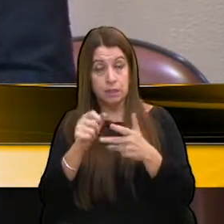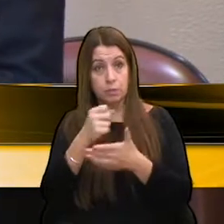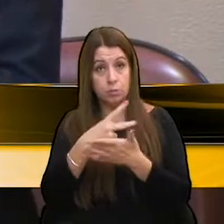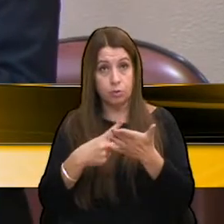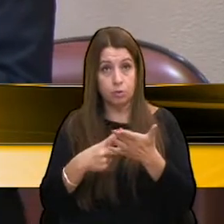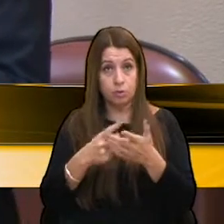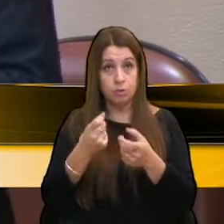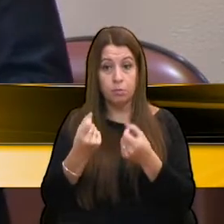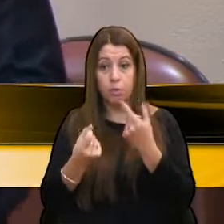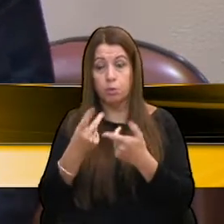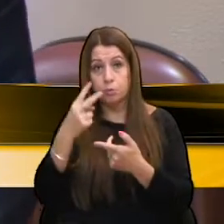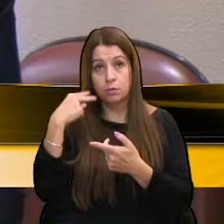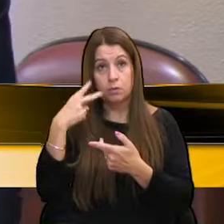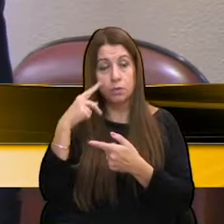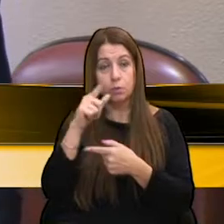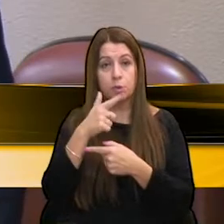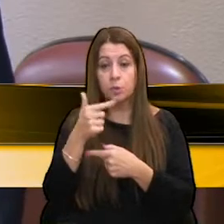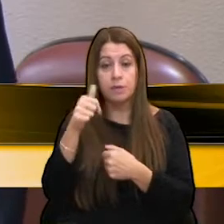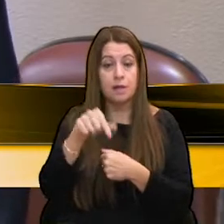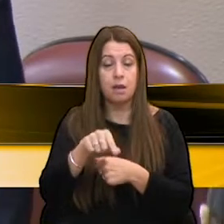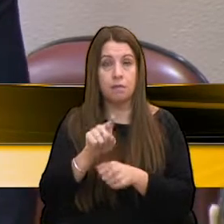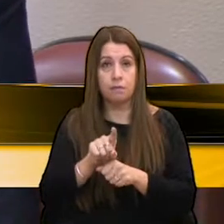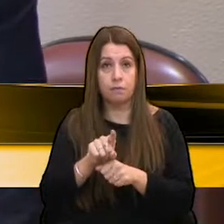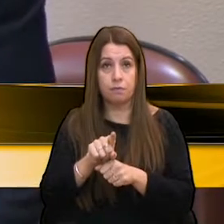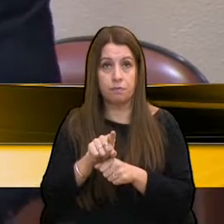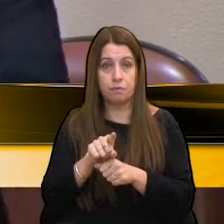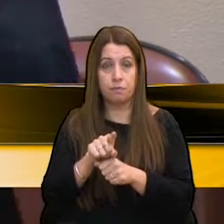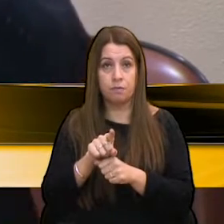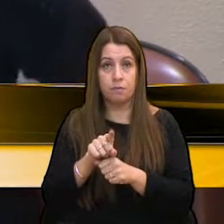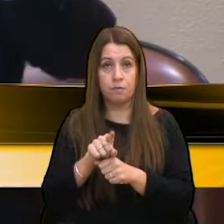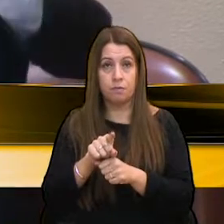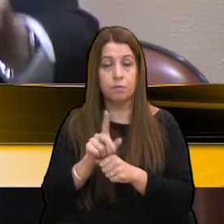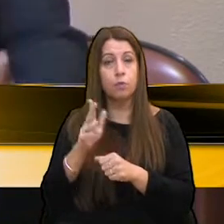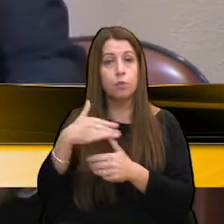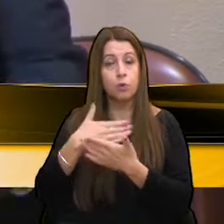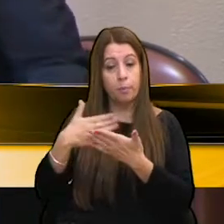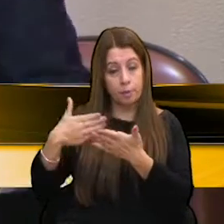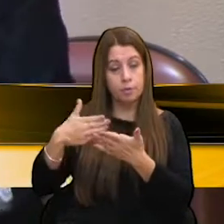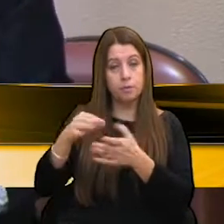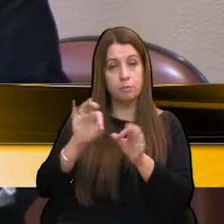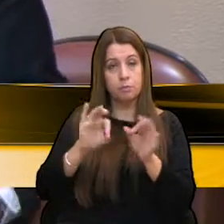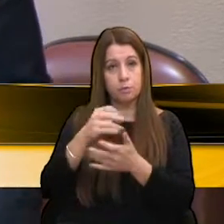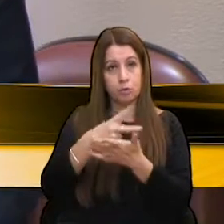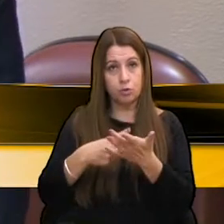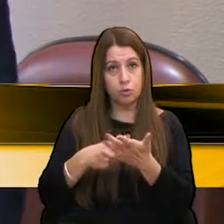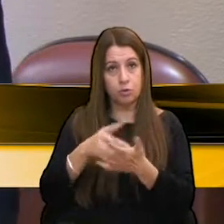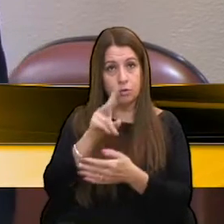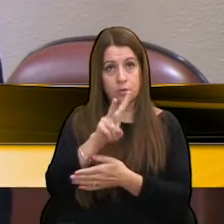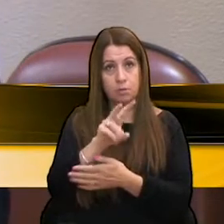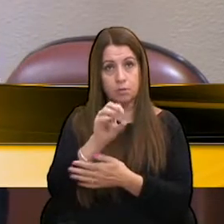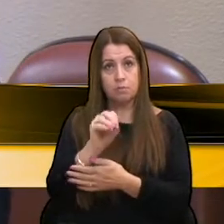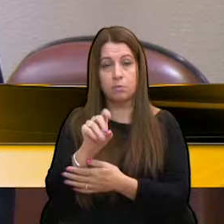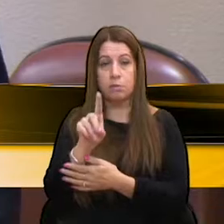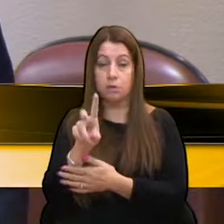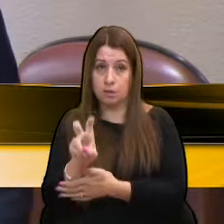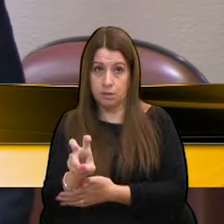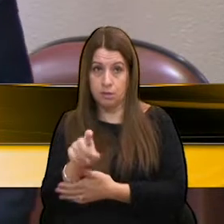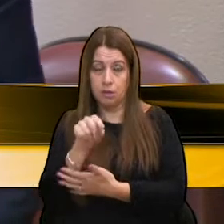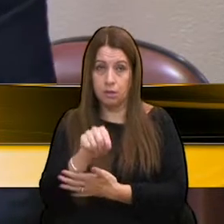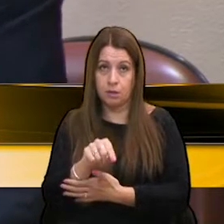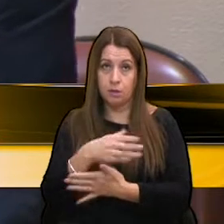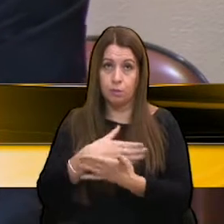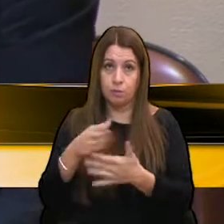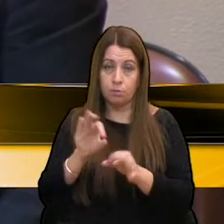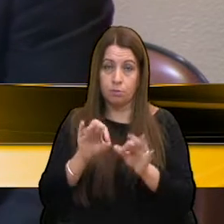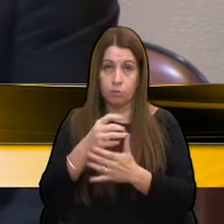projeto, alguns vereadores que não estavam aqui quando nós demos entrada nesse projeto, que foi em 2015, que